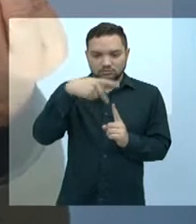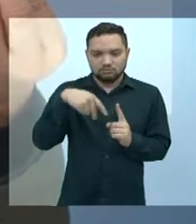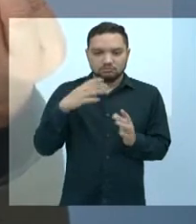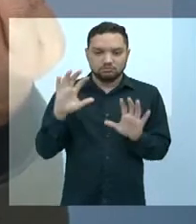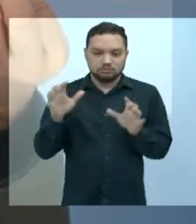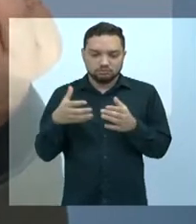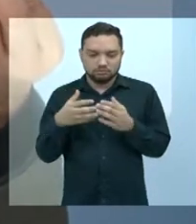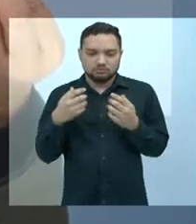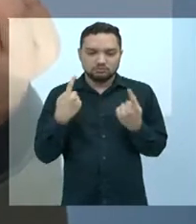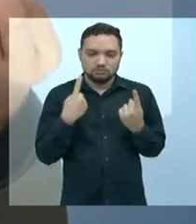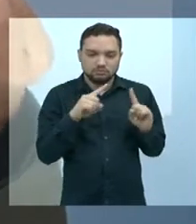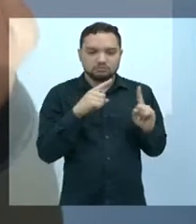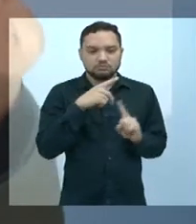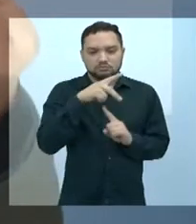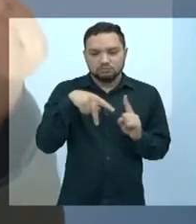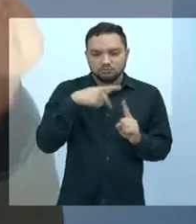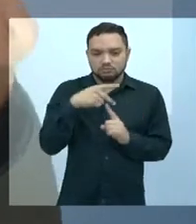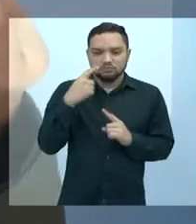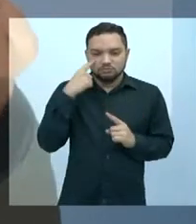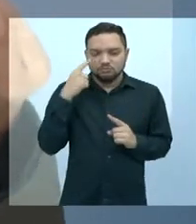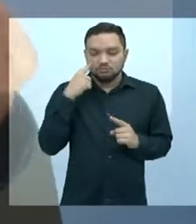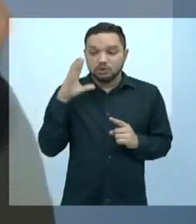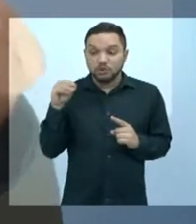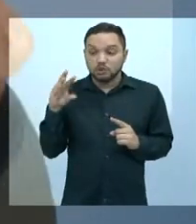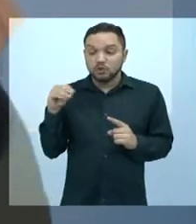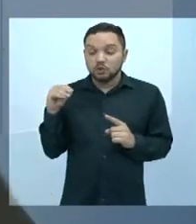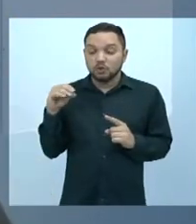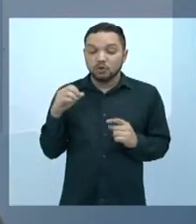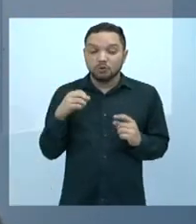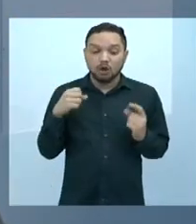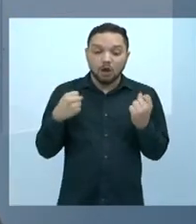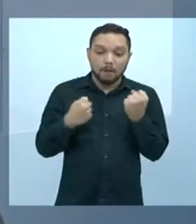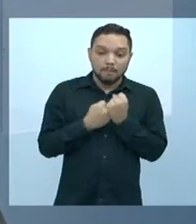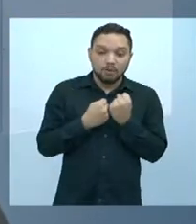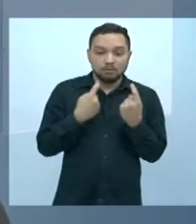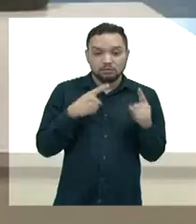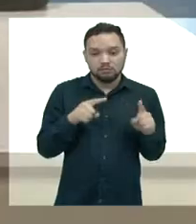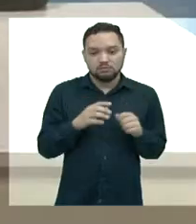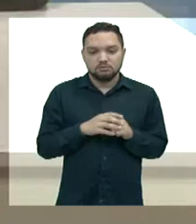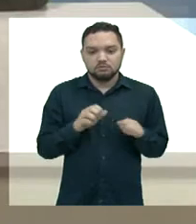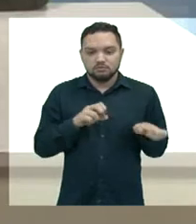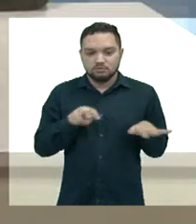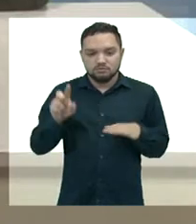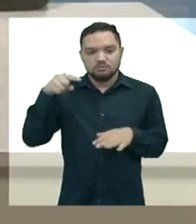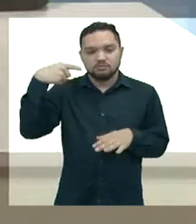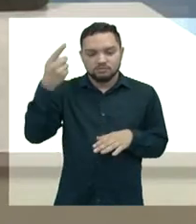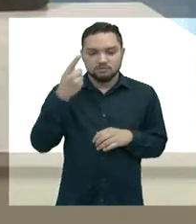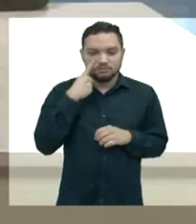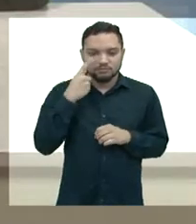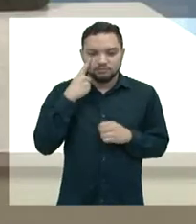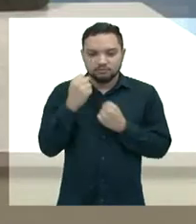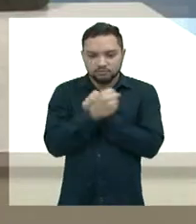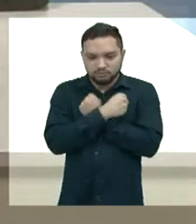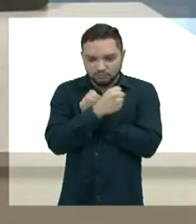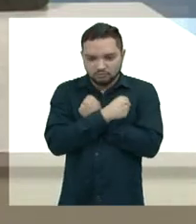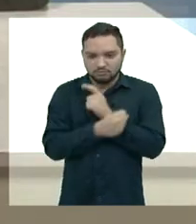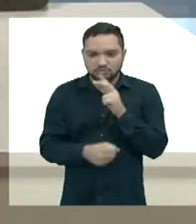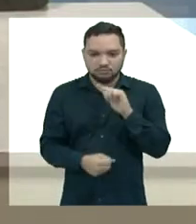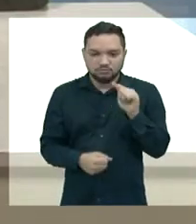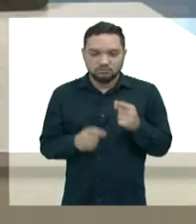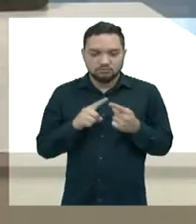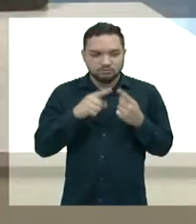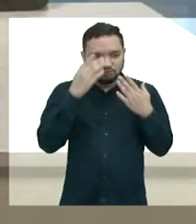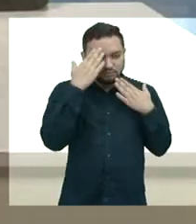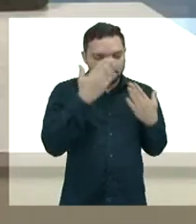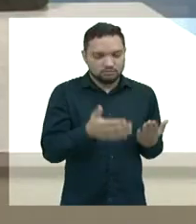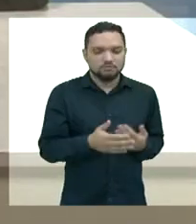anti-reformas. E aí eu quero saber onde é que o Ciro Gomes vai ficar nesse processo. Cenas dos próximos capítulos. Um abraço, Luiz. Eu que agradeço. Obrigado